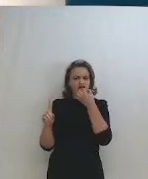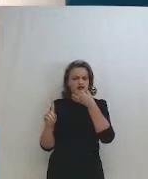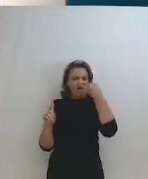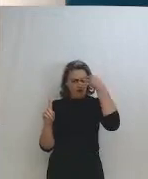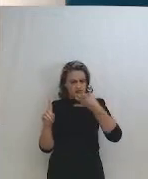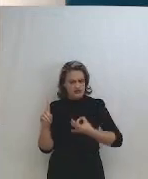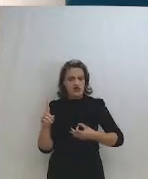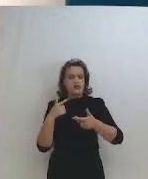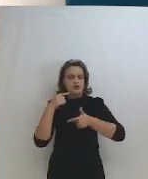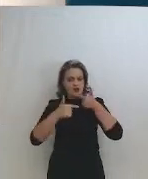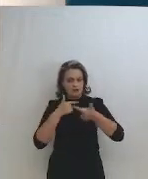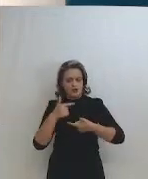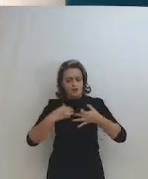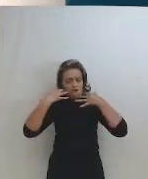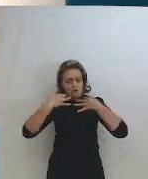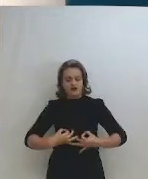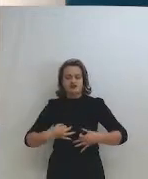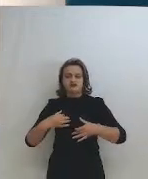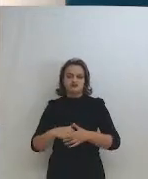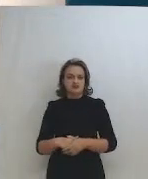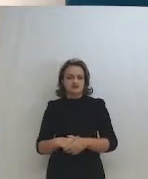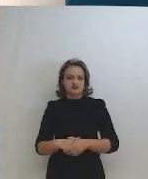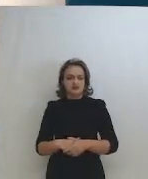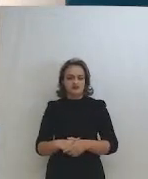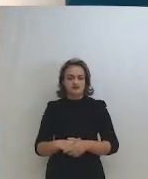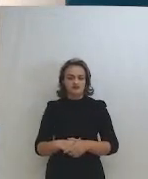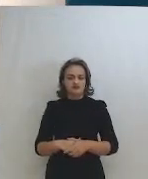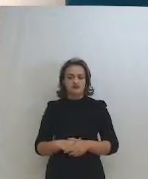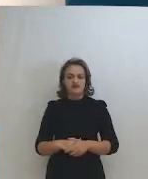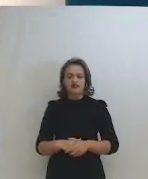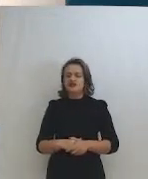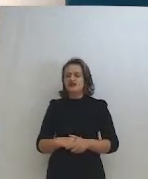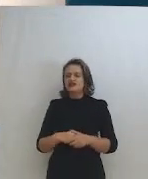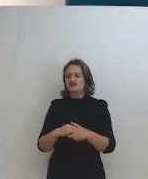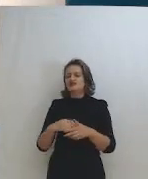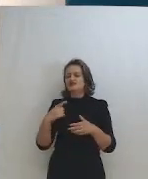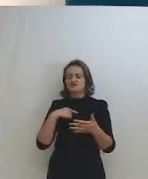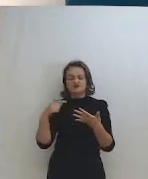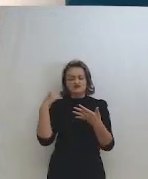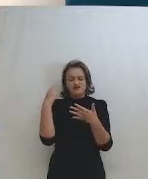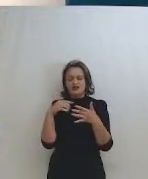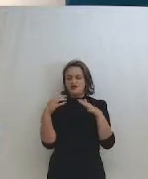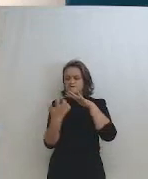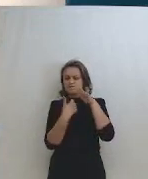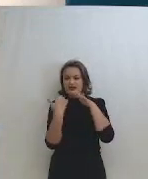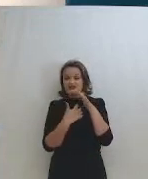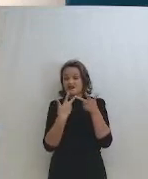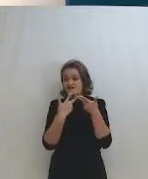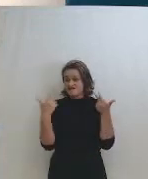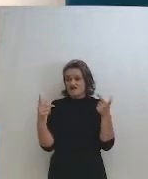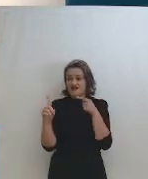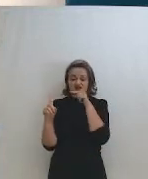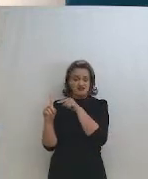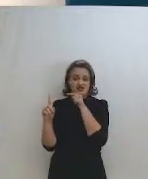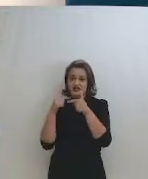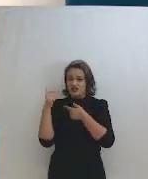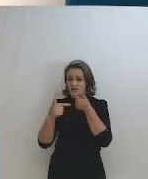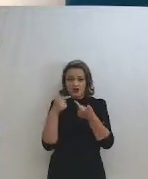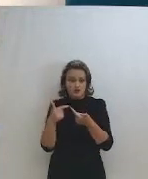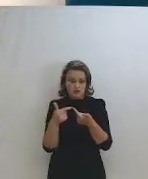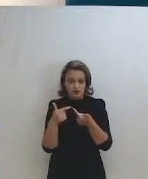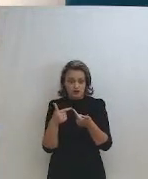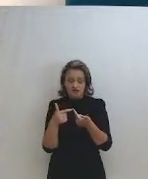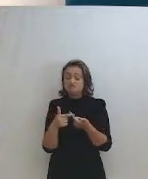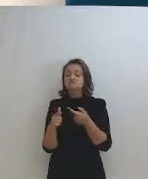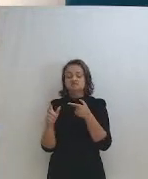honesto. Temos declarações de inúmeras empresas da URB de Garapé Mirim que reconhecem no recorrente um